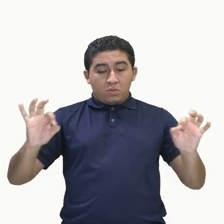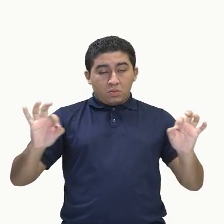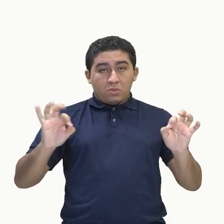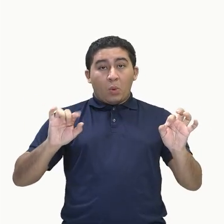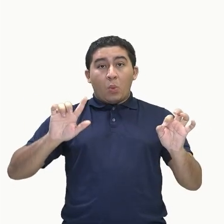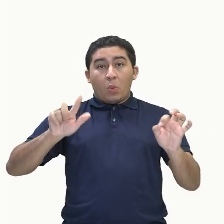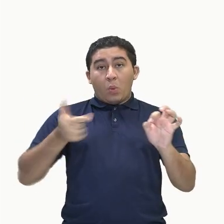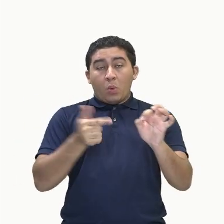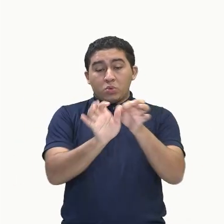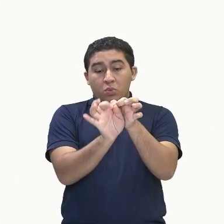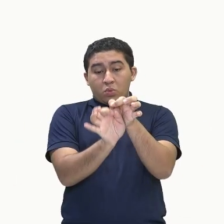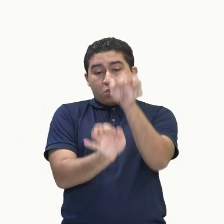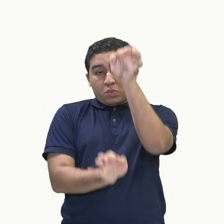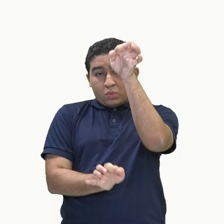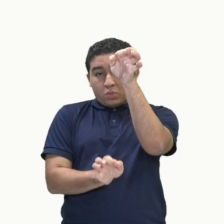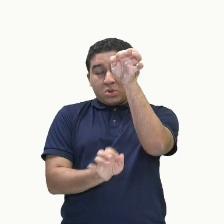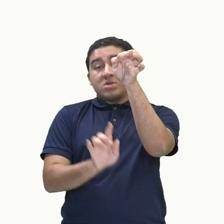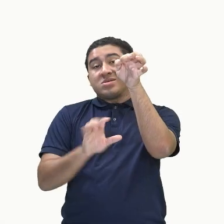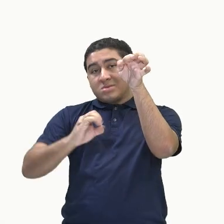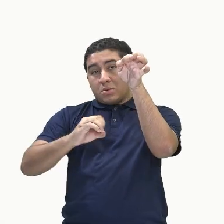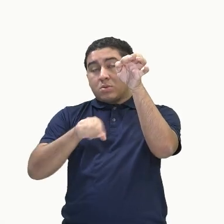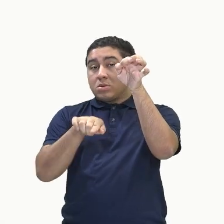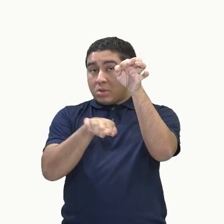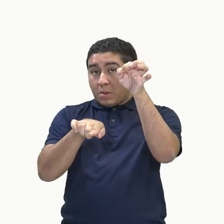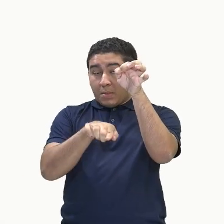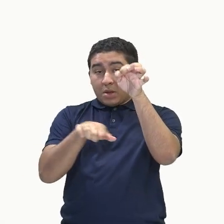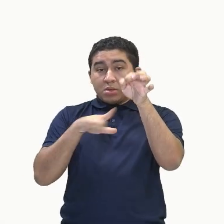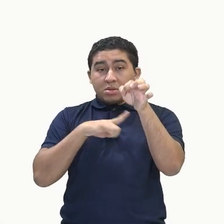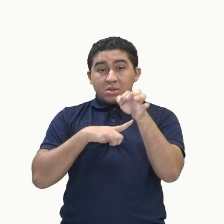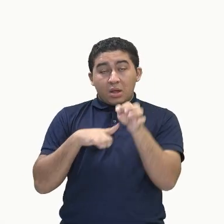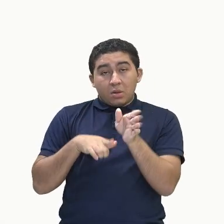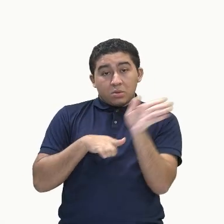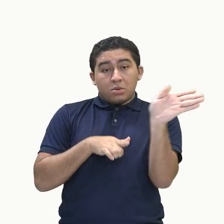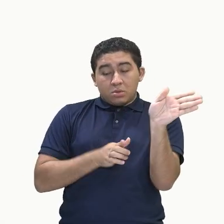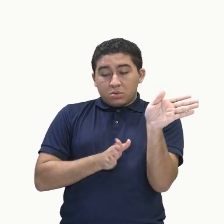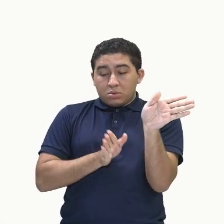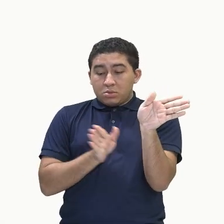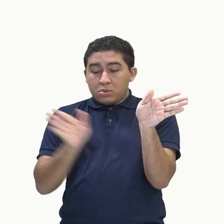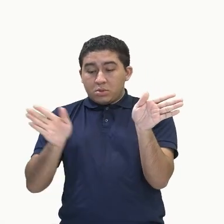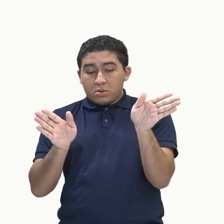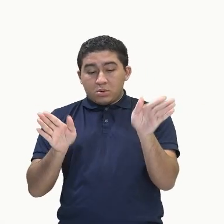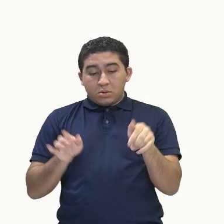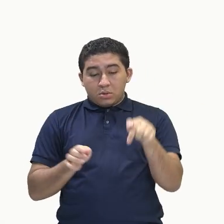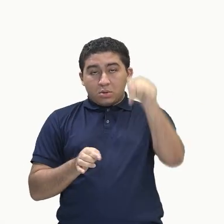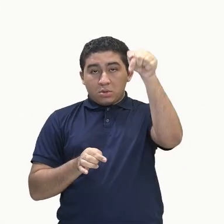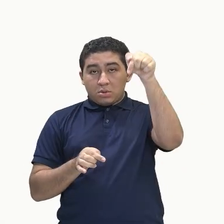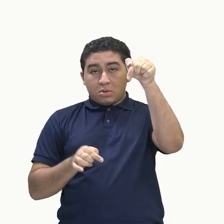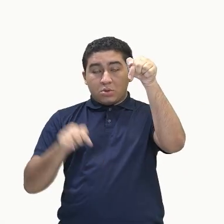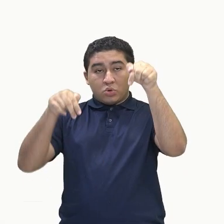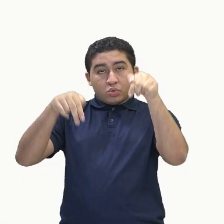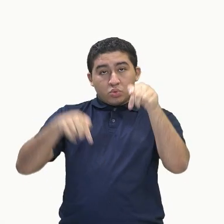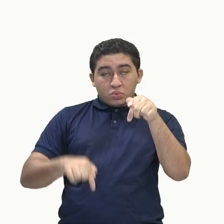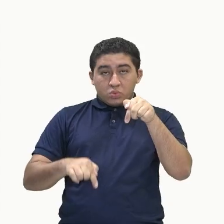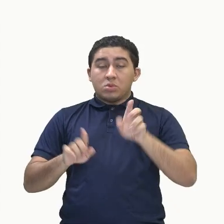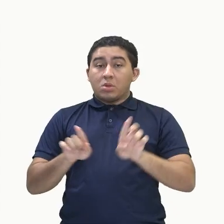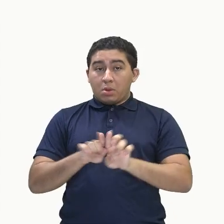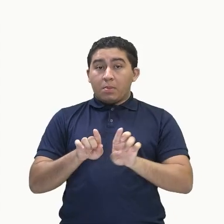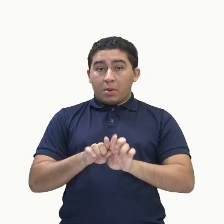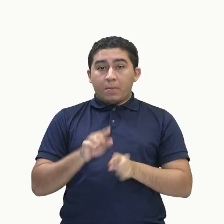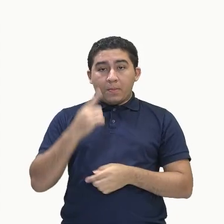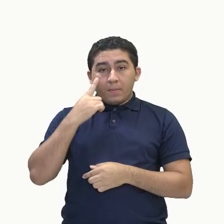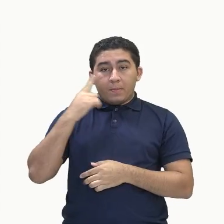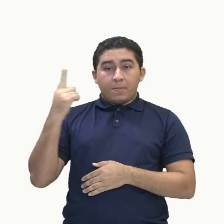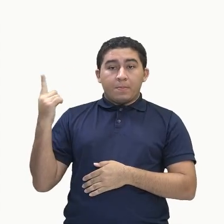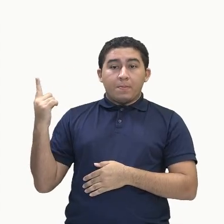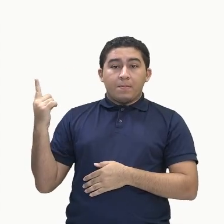Greenwich também a 0 grau. E aqui eu tenho os lados. Leste, lado oeste. Aqui acima da linha do Equador,